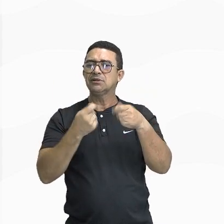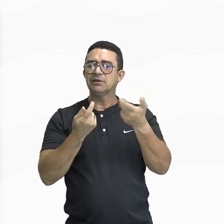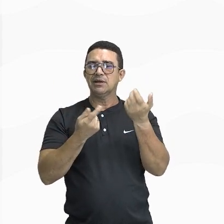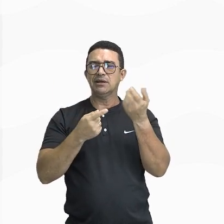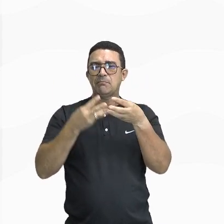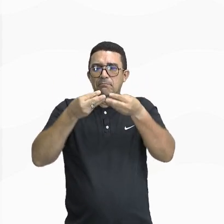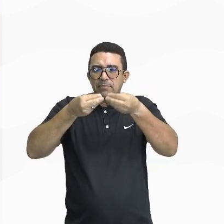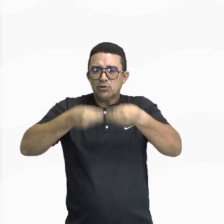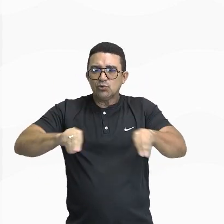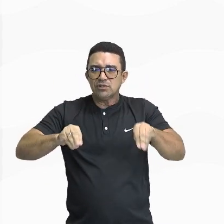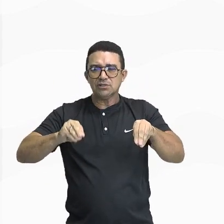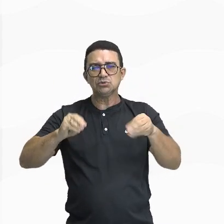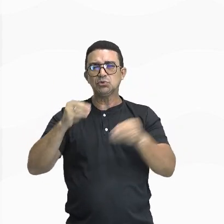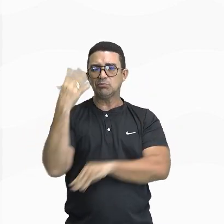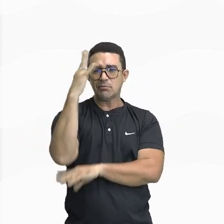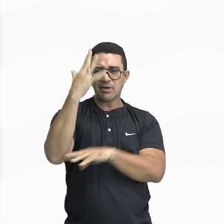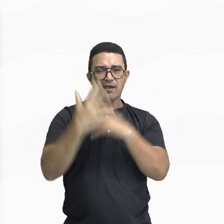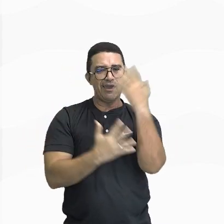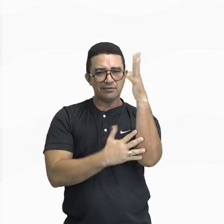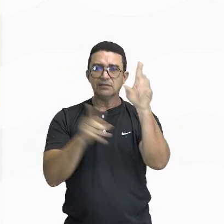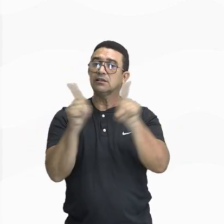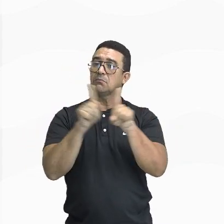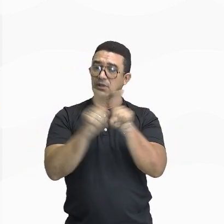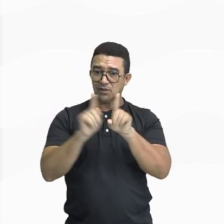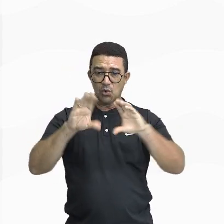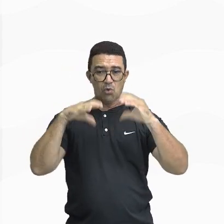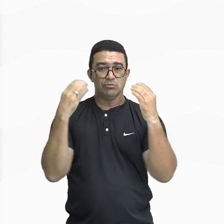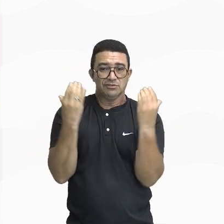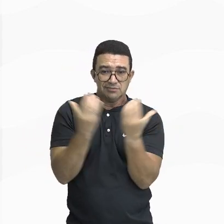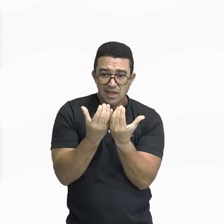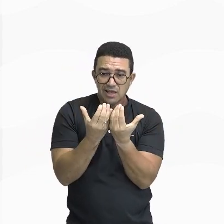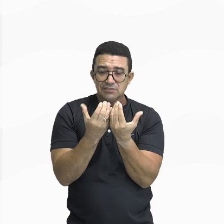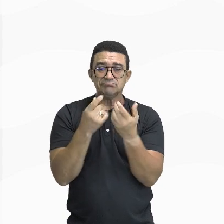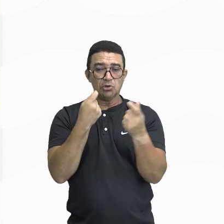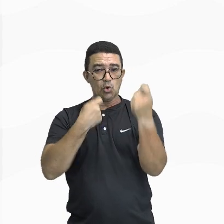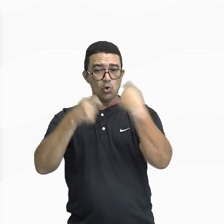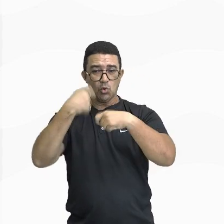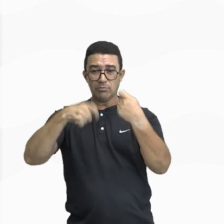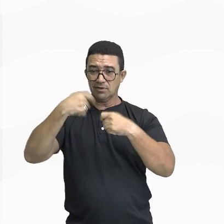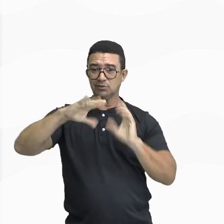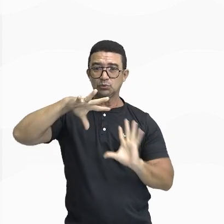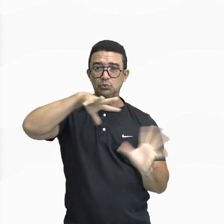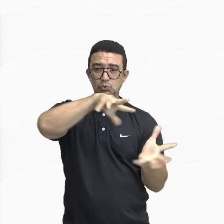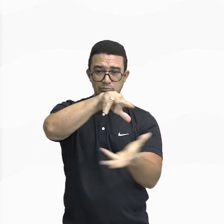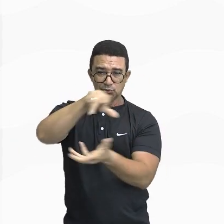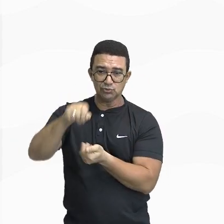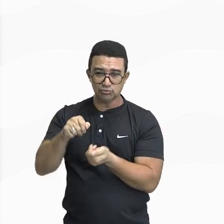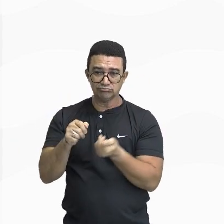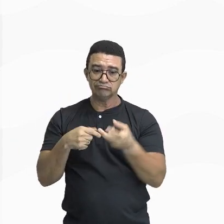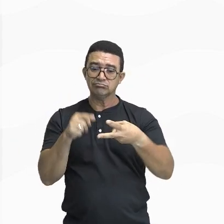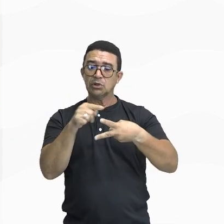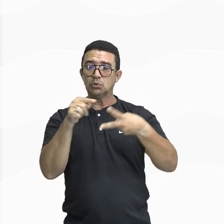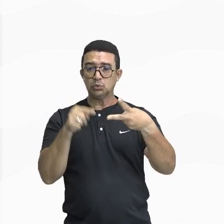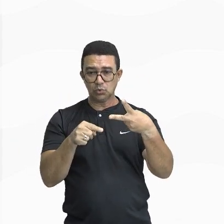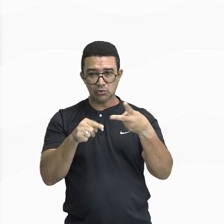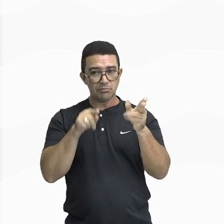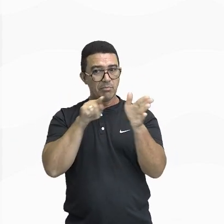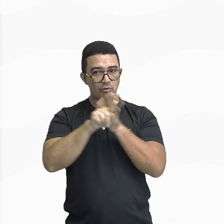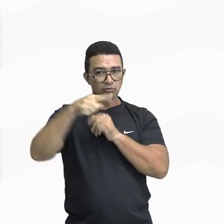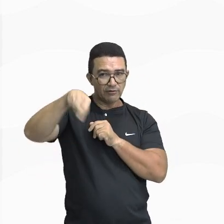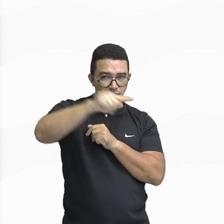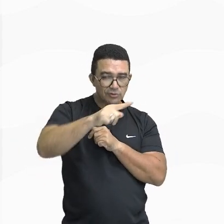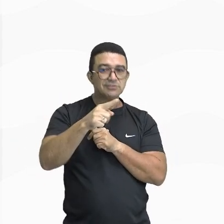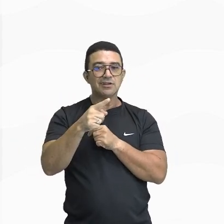ambiente, mas também as comunidades locais e a economia global? Então, existem esses dois questionamentos para os nossos